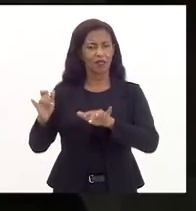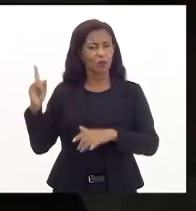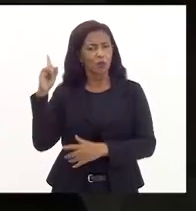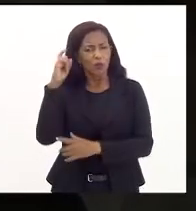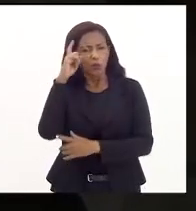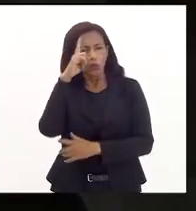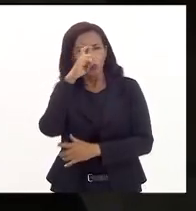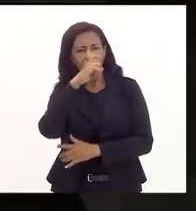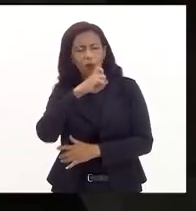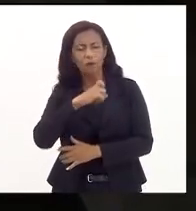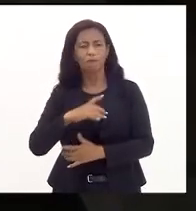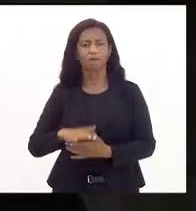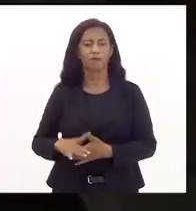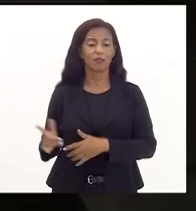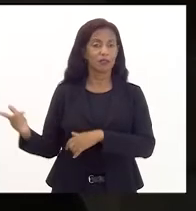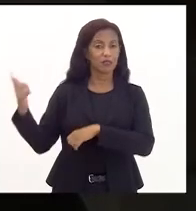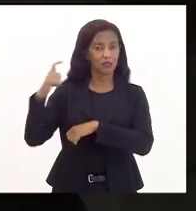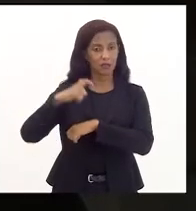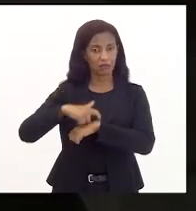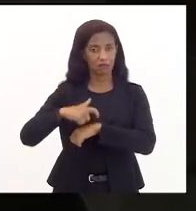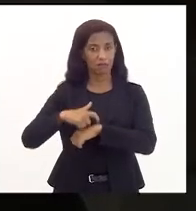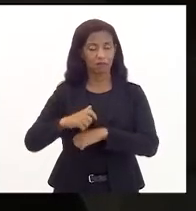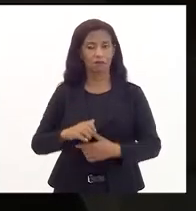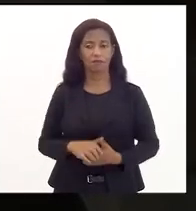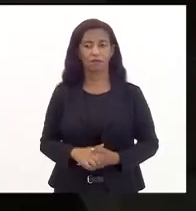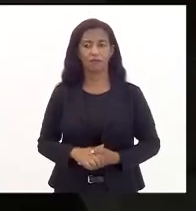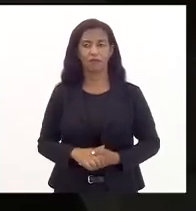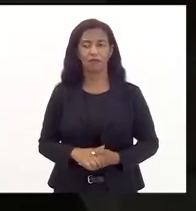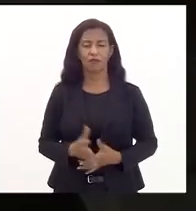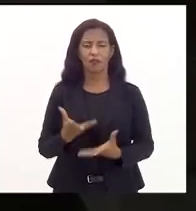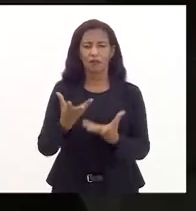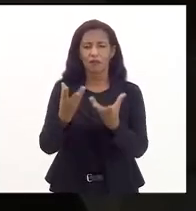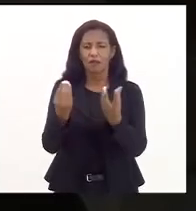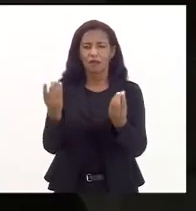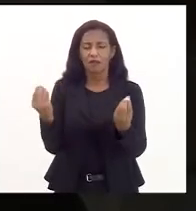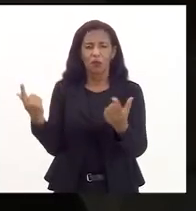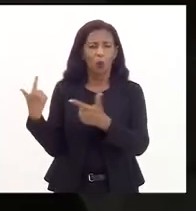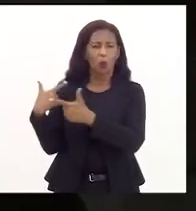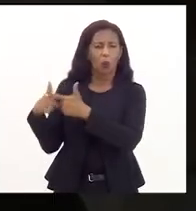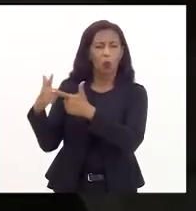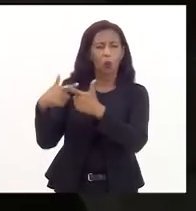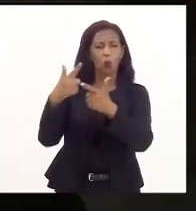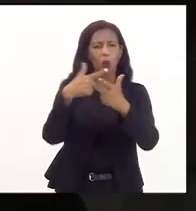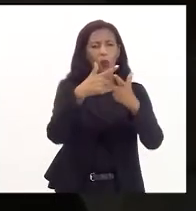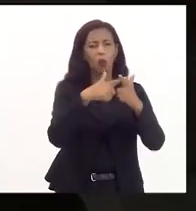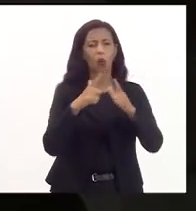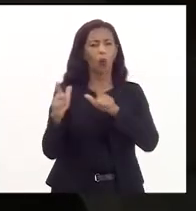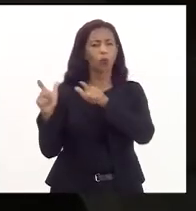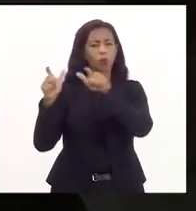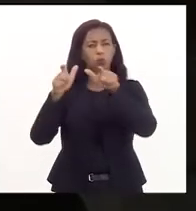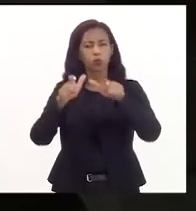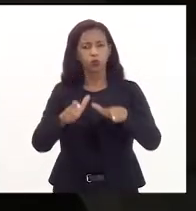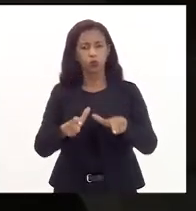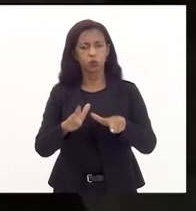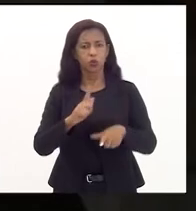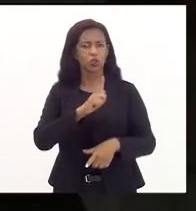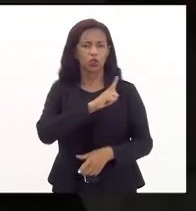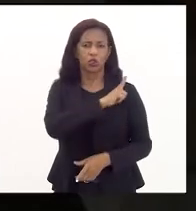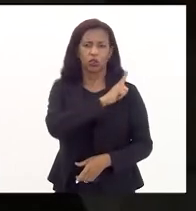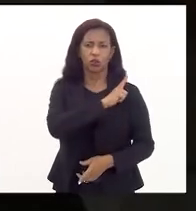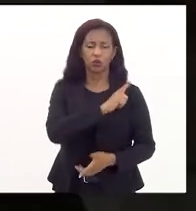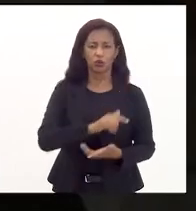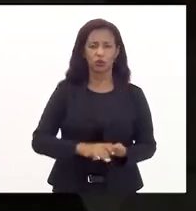tão sombrios, em tempos tão cheios de névoa, onde